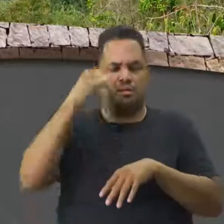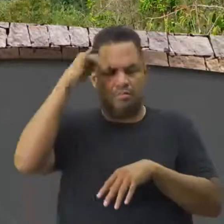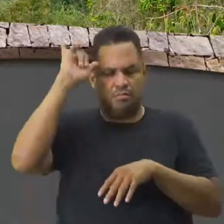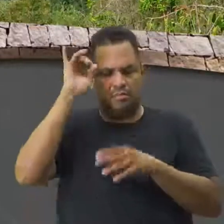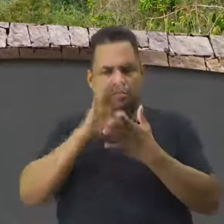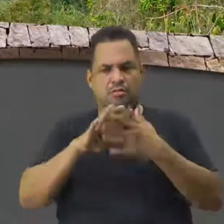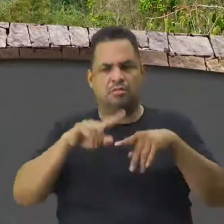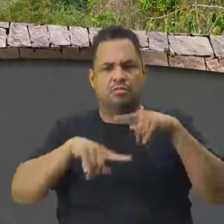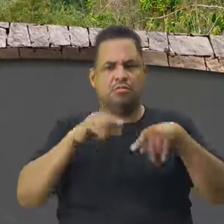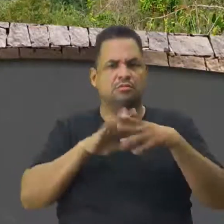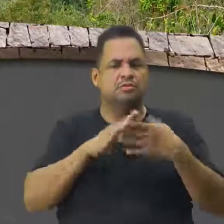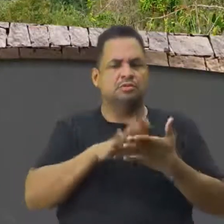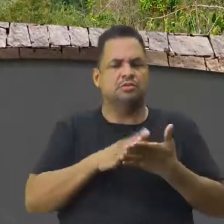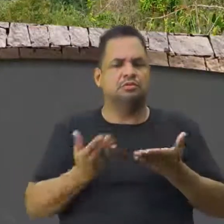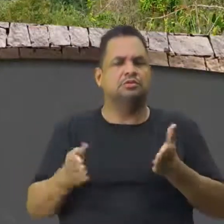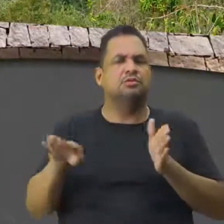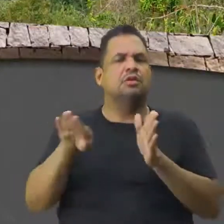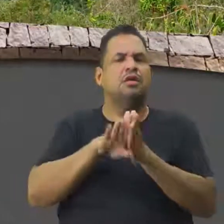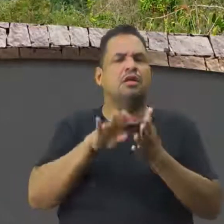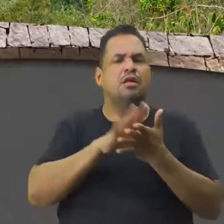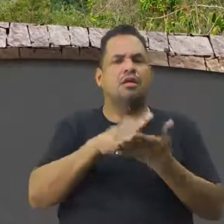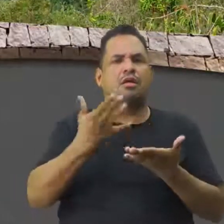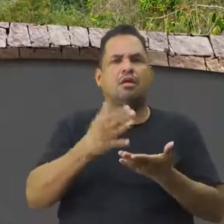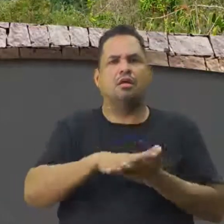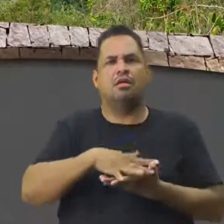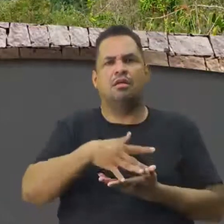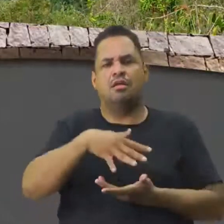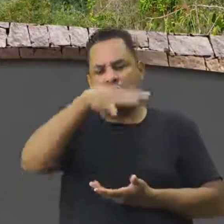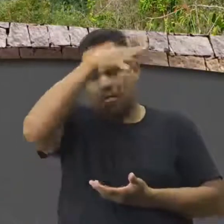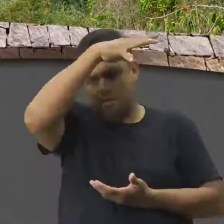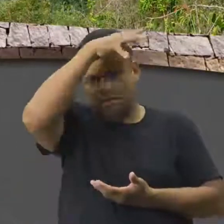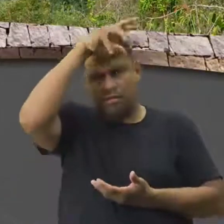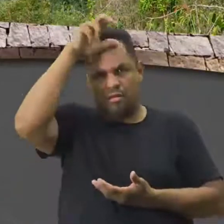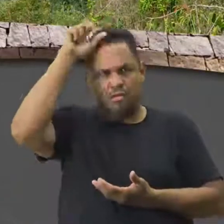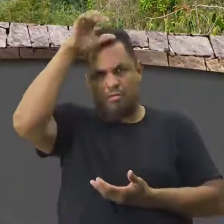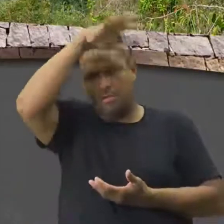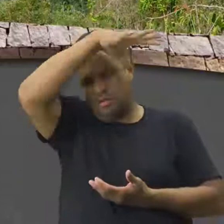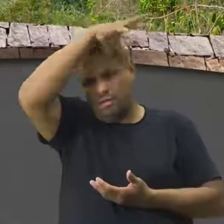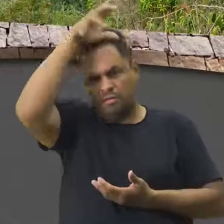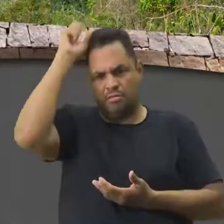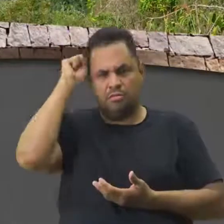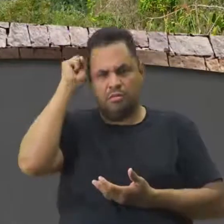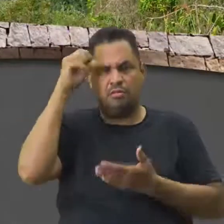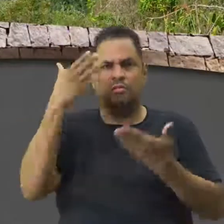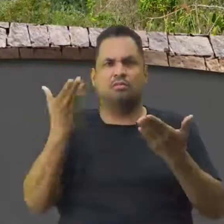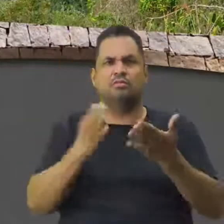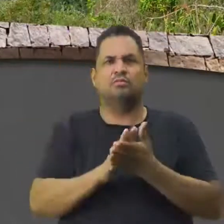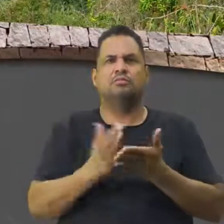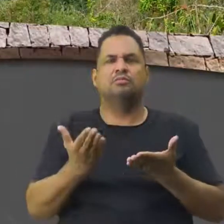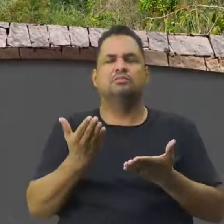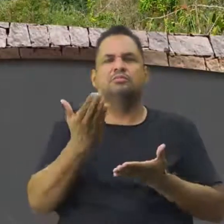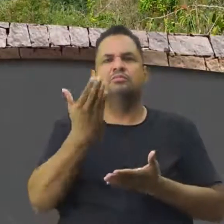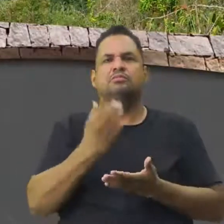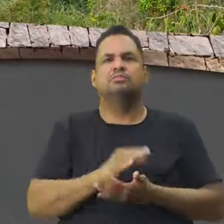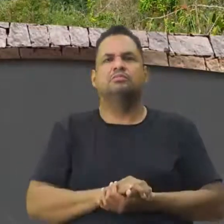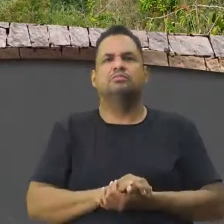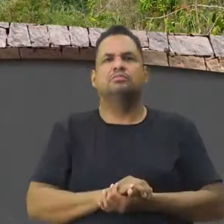para Manaus, ele vai fazer essa viagem em torno de 10 horas. Lá no início, na época chuvosa, era em torno